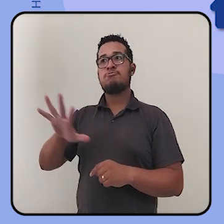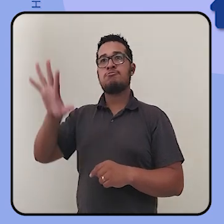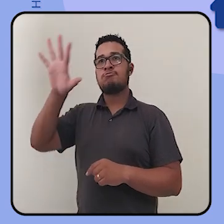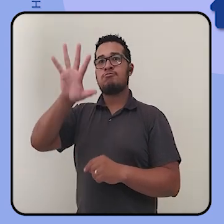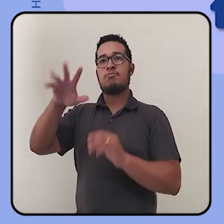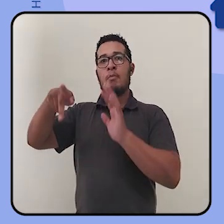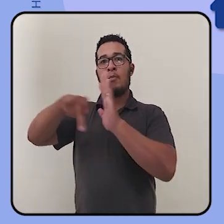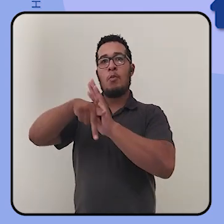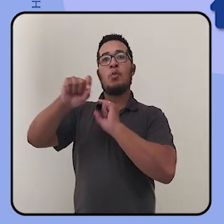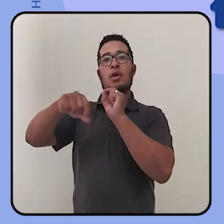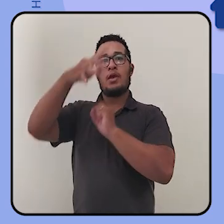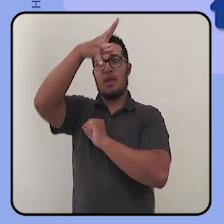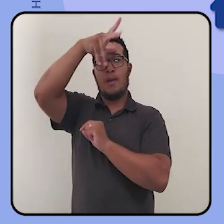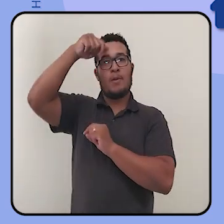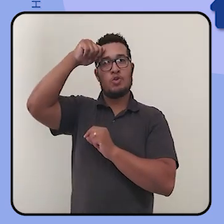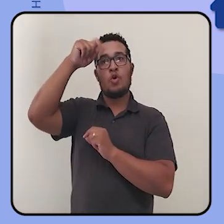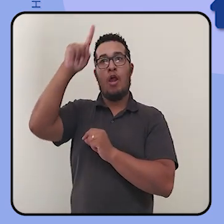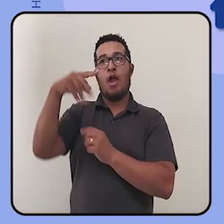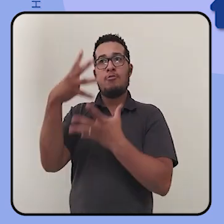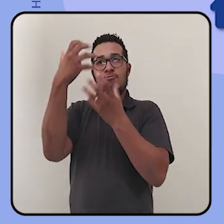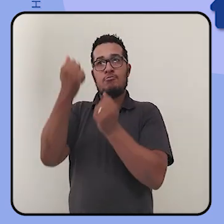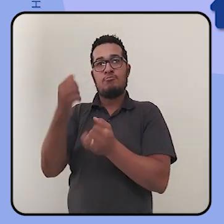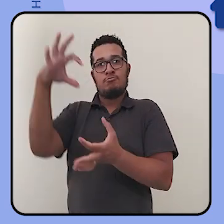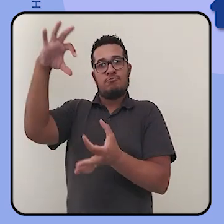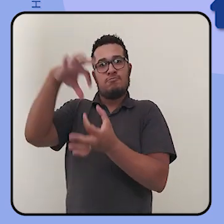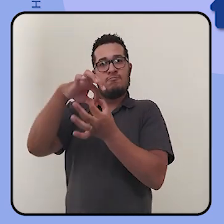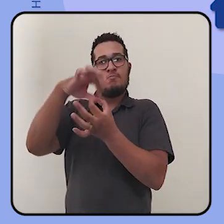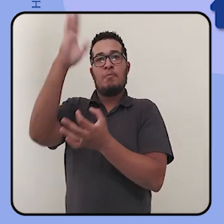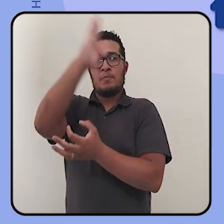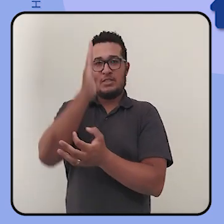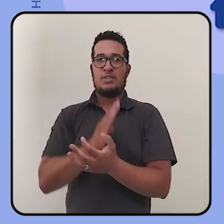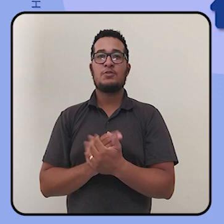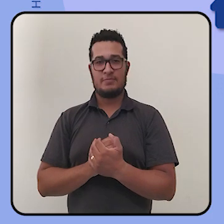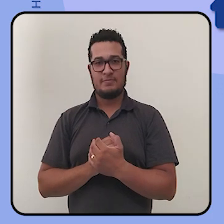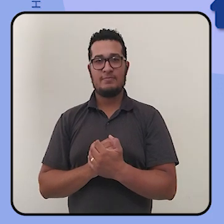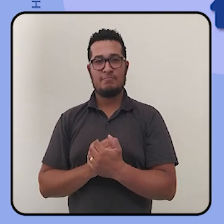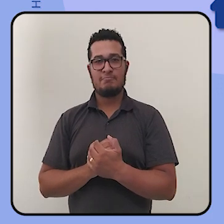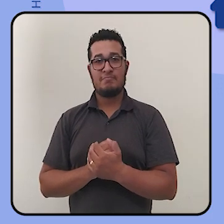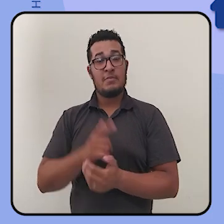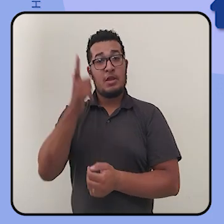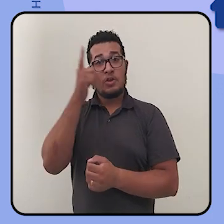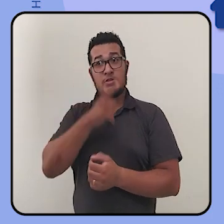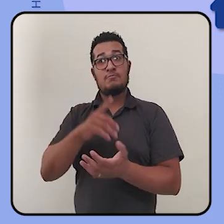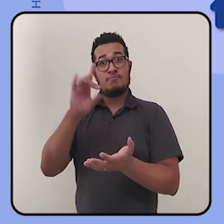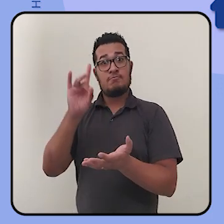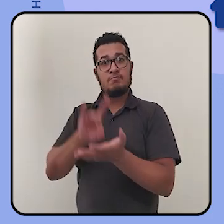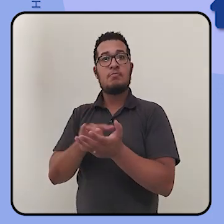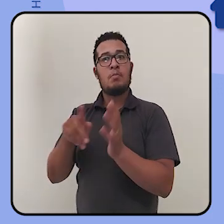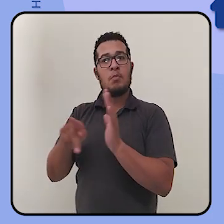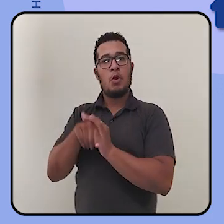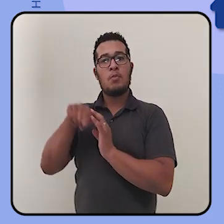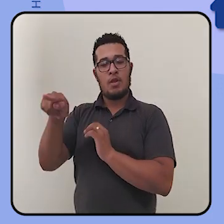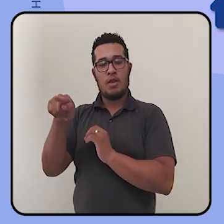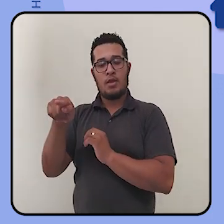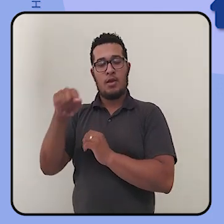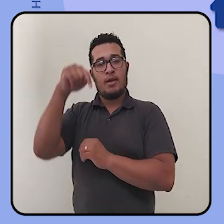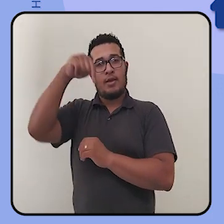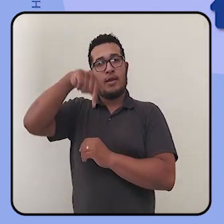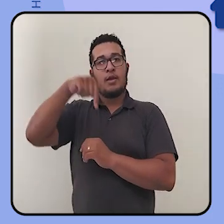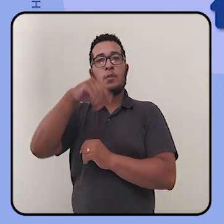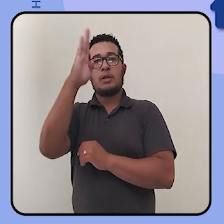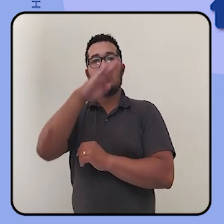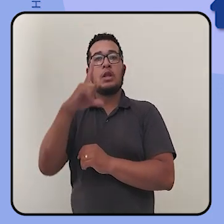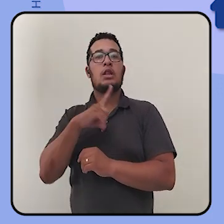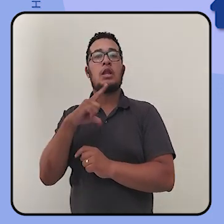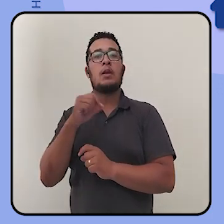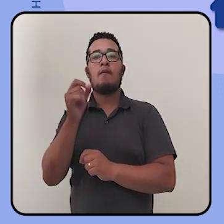antigos, ajudando a compreender a estrutura sociocultural das sociedades primitivas e o